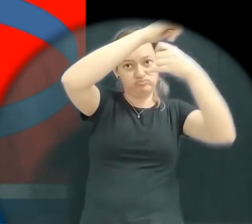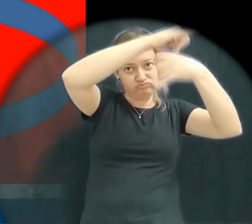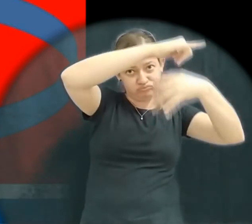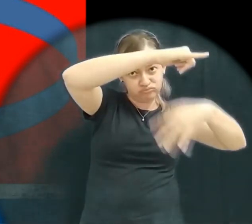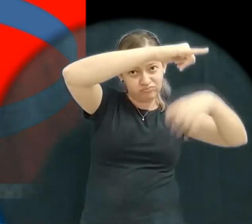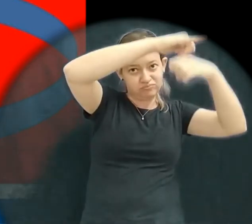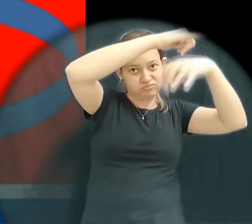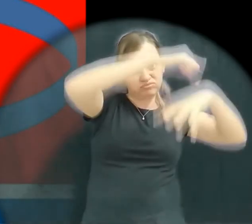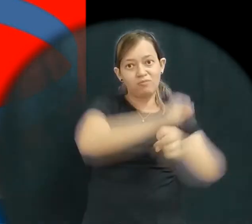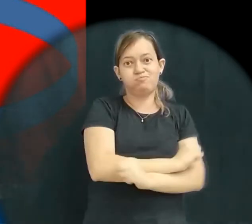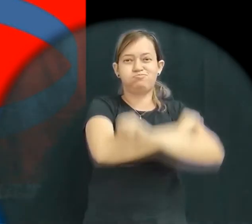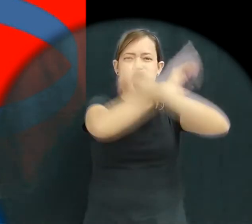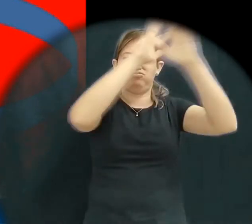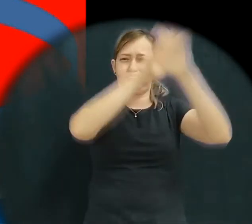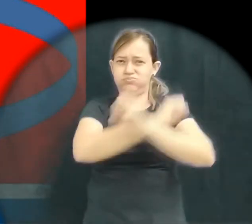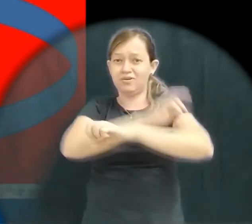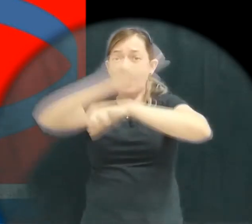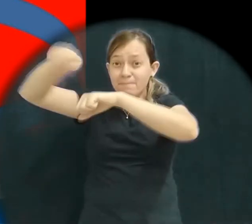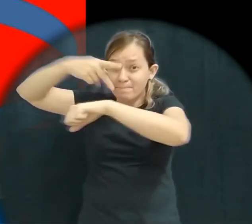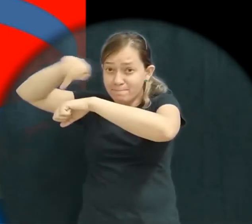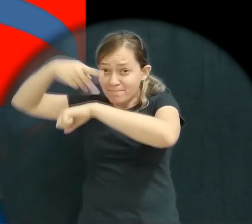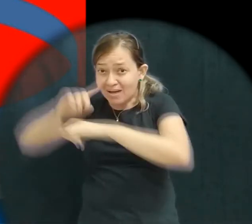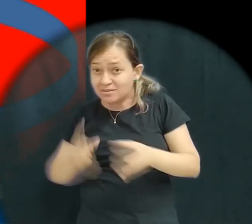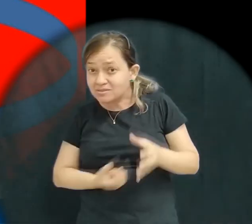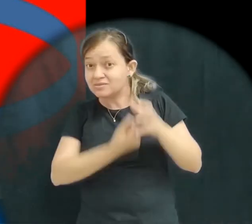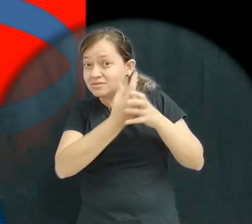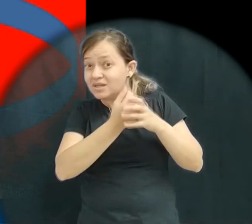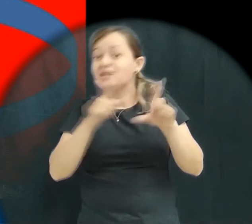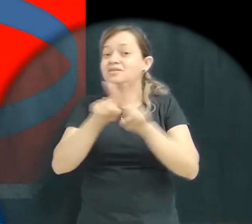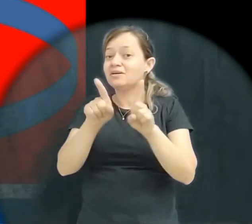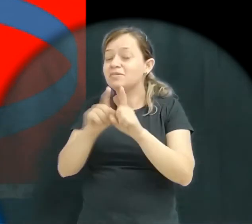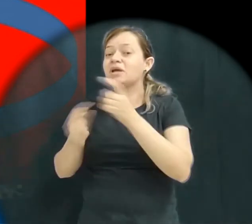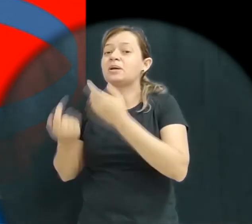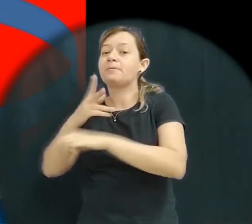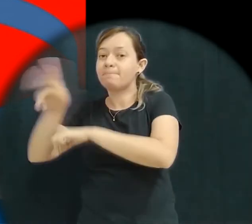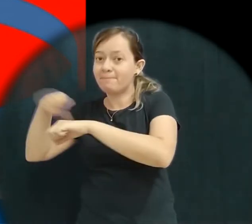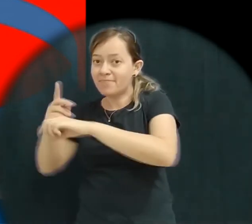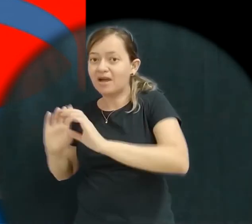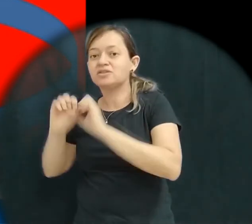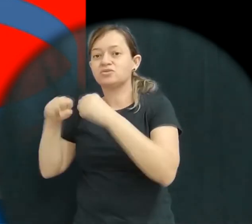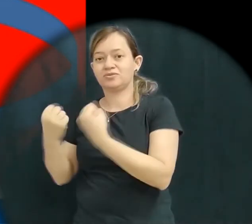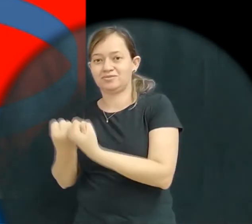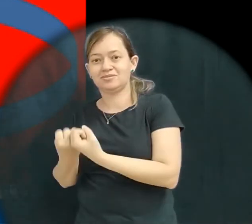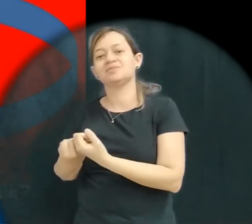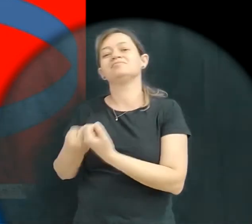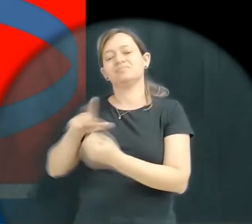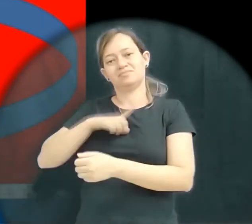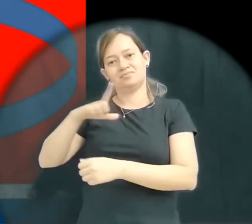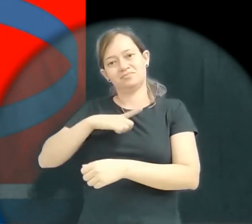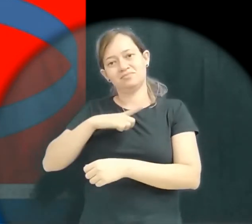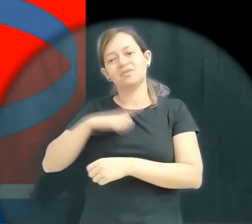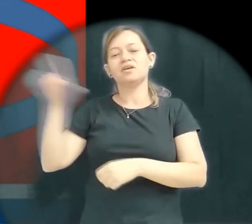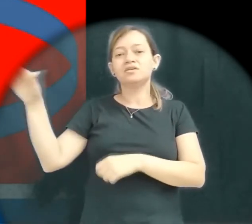muitas outras quantidades de bombas espalhando tanto pelos países capitalistas quanto pelos países socialistas. A União Soviética espalhava essas